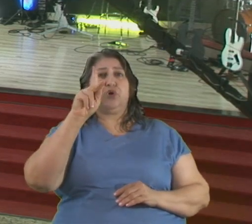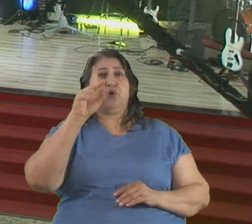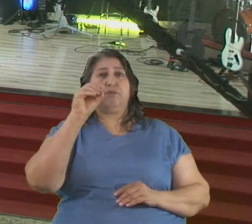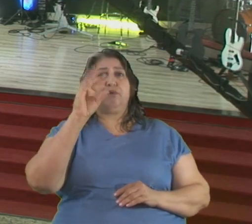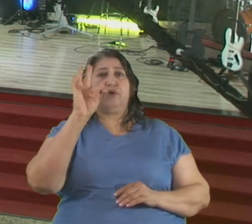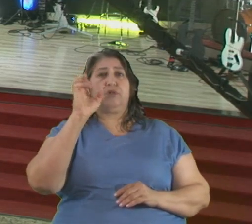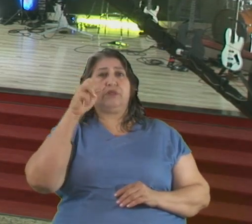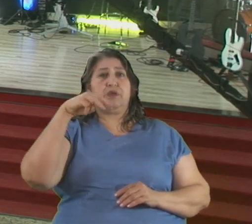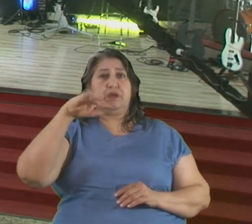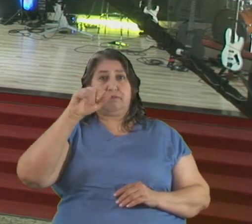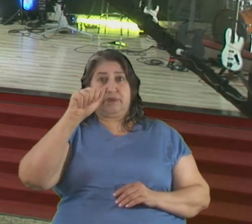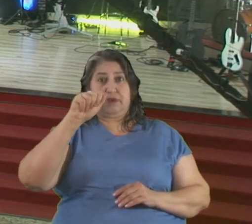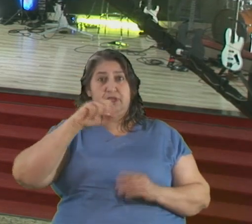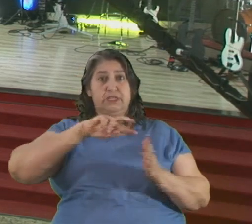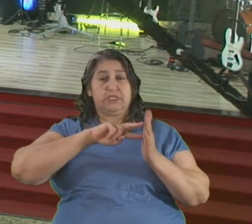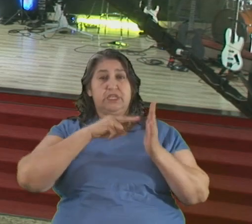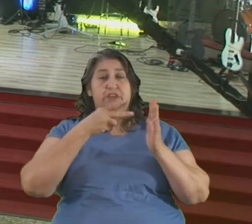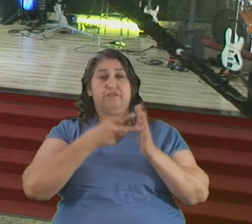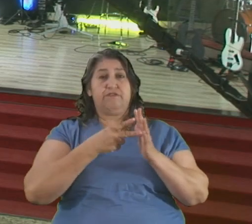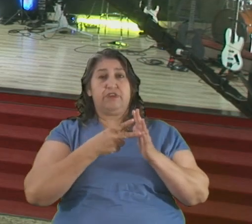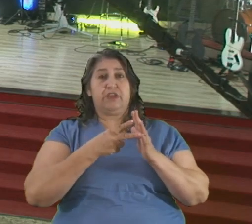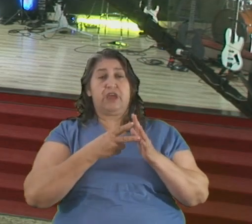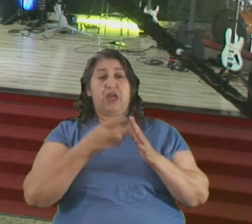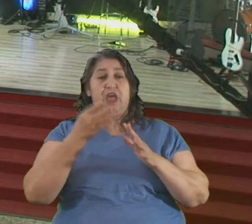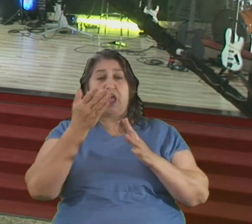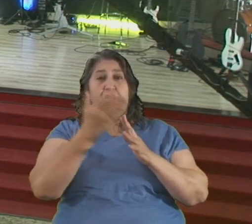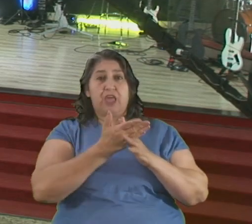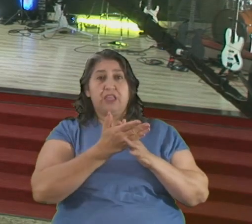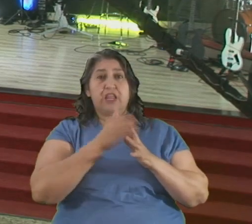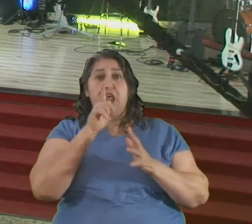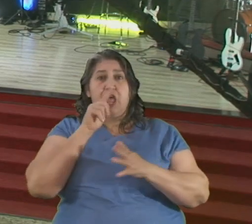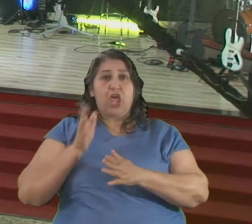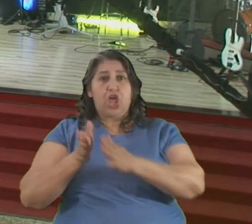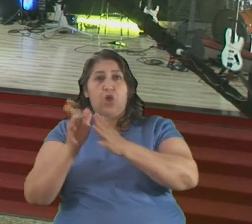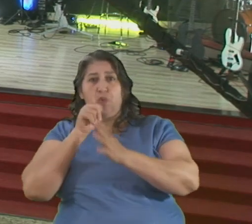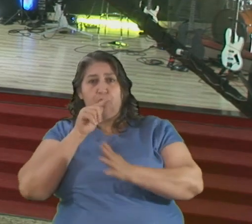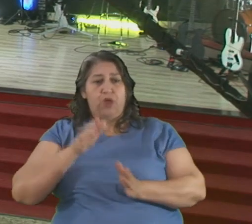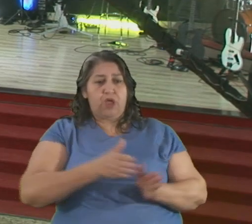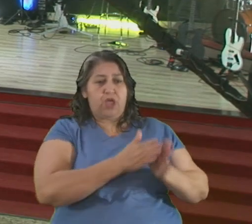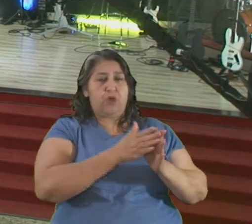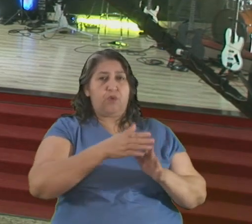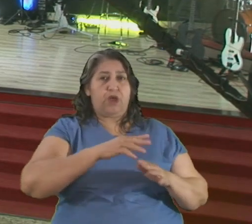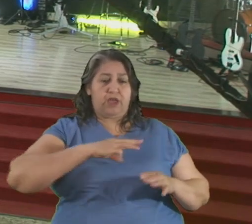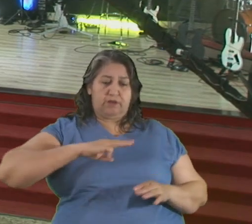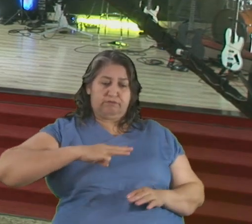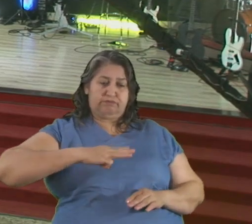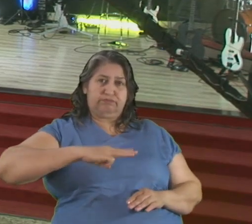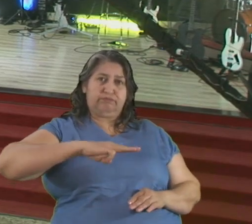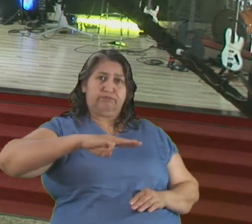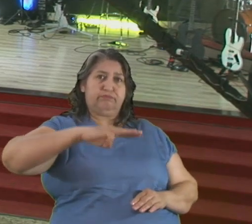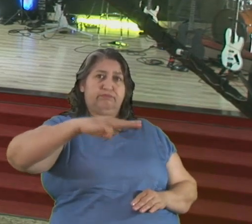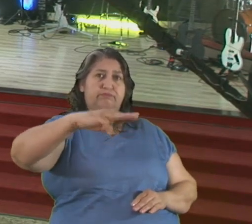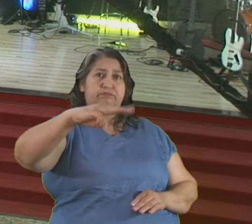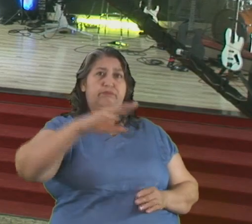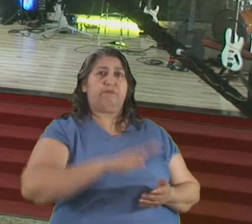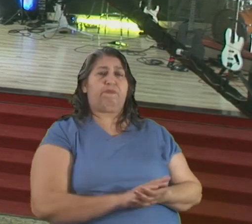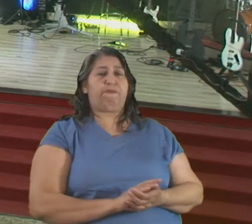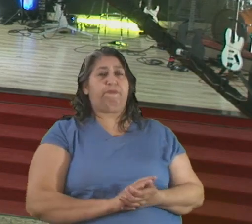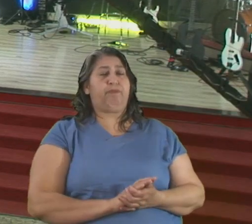entre rios. É o berço da civilização. A civilização mundial nasceu